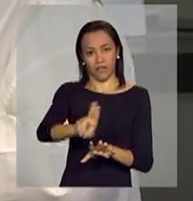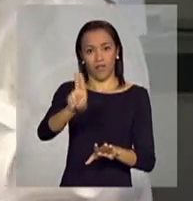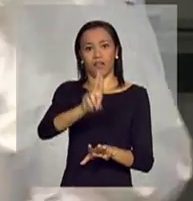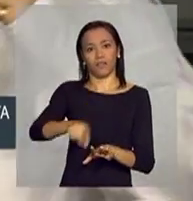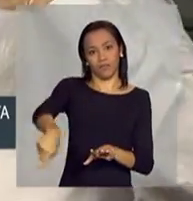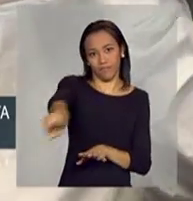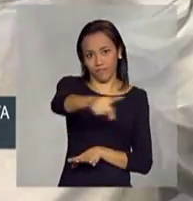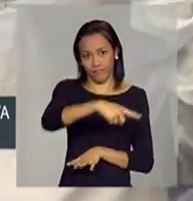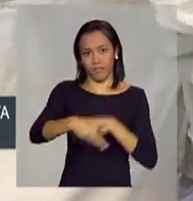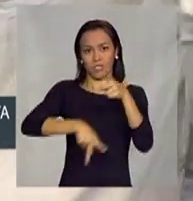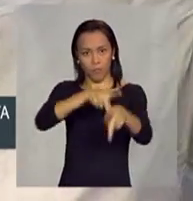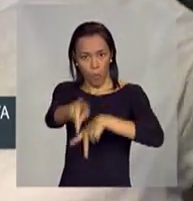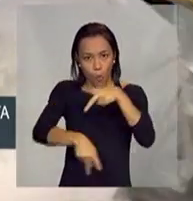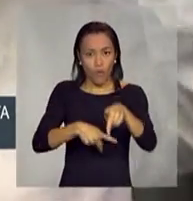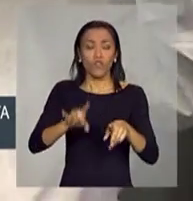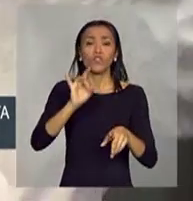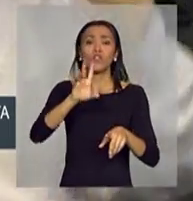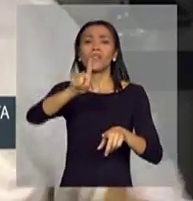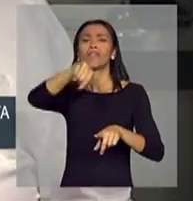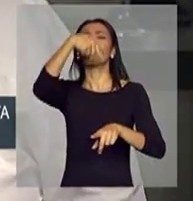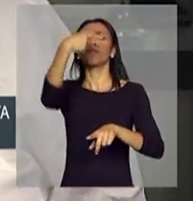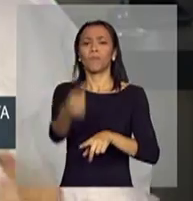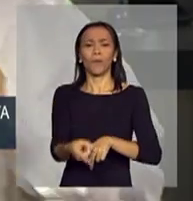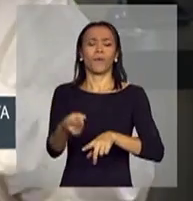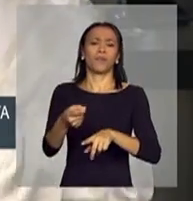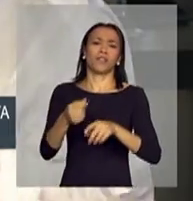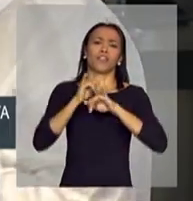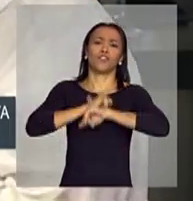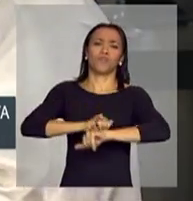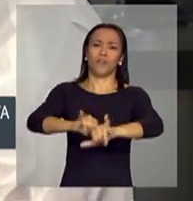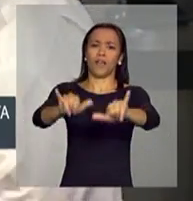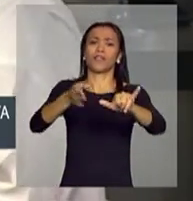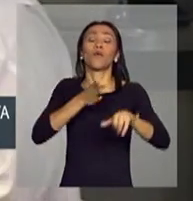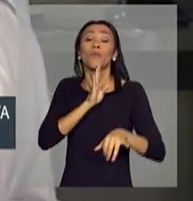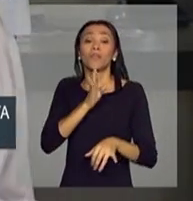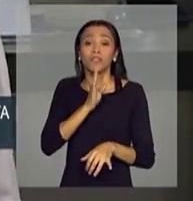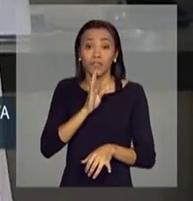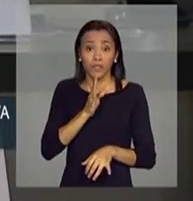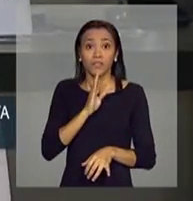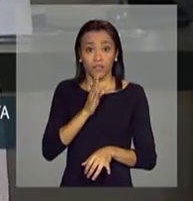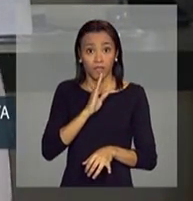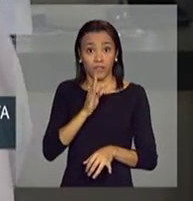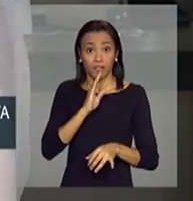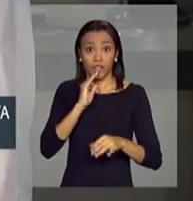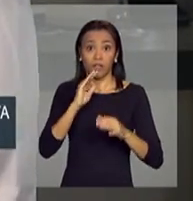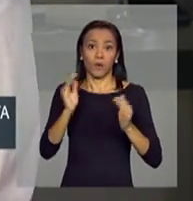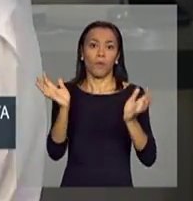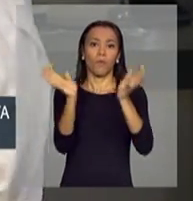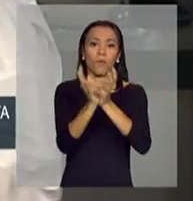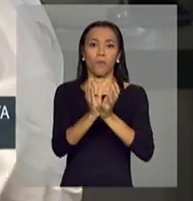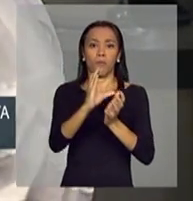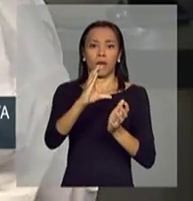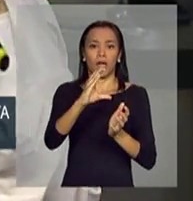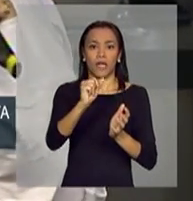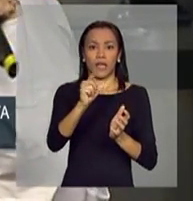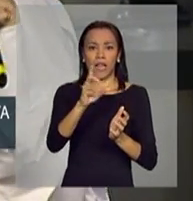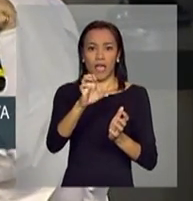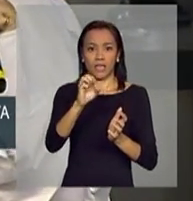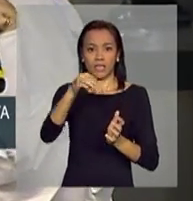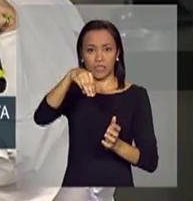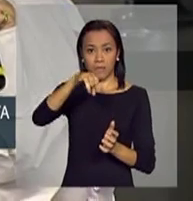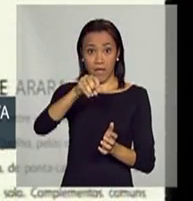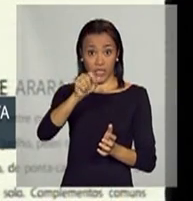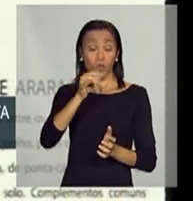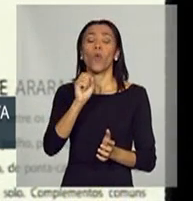ela não, realmente só vai ser conhecida depois que ela for praticada contra a classe média brasileira. O rapaz, então, pega um cabo